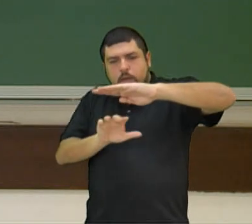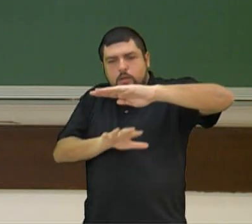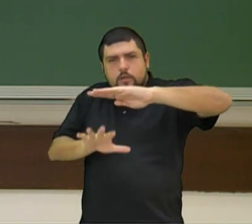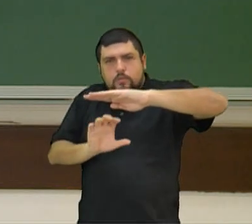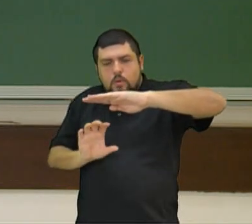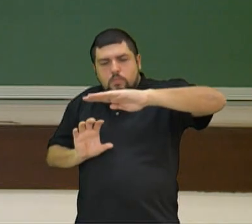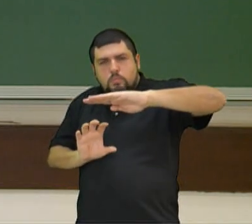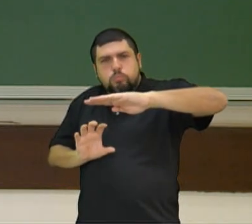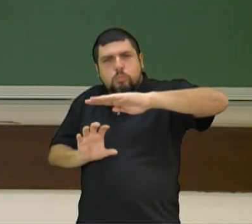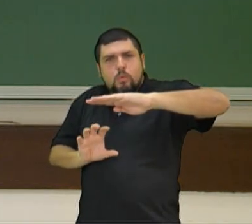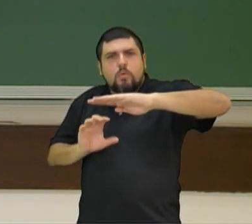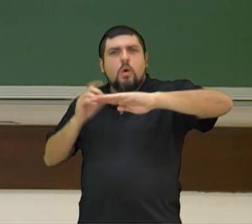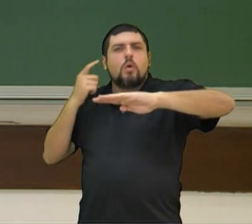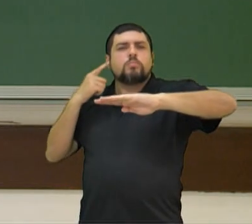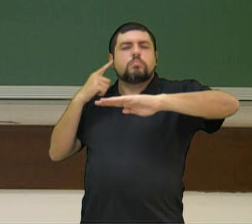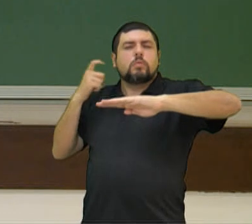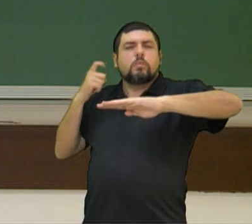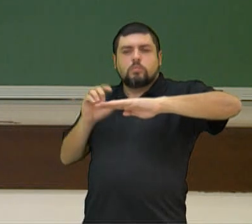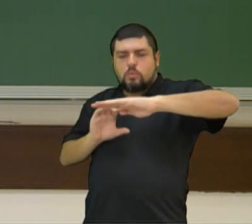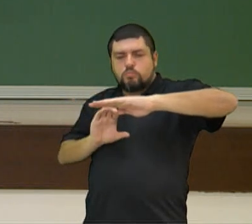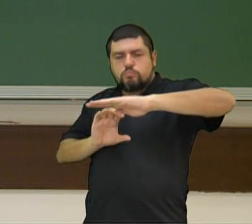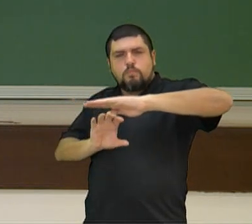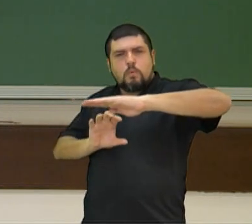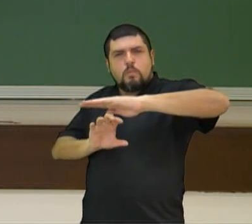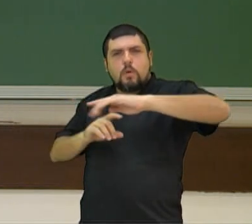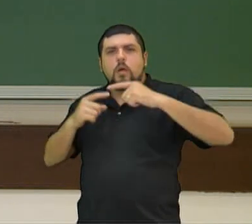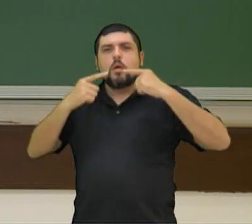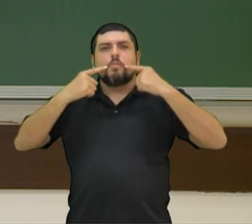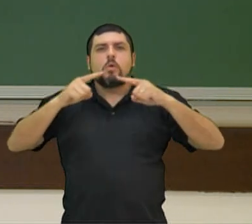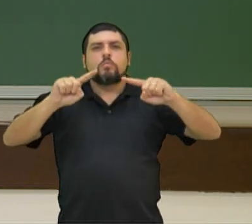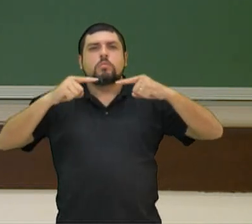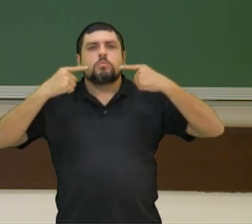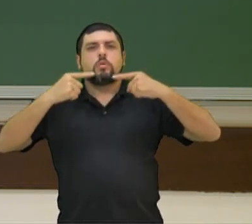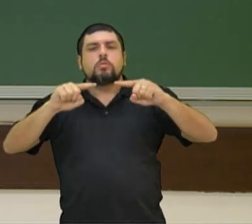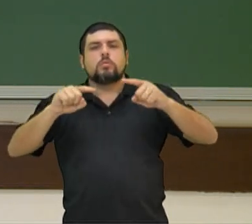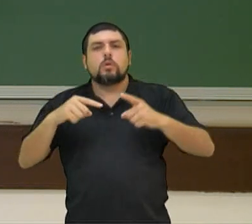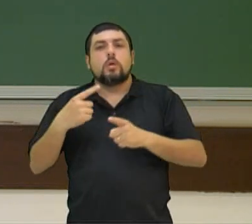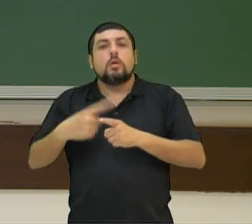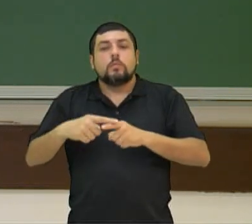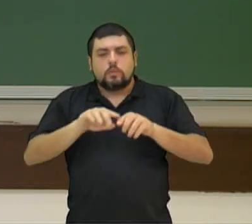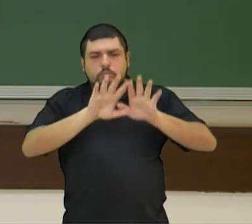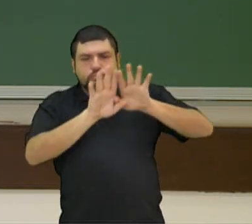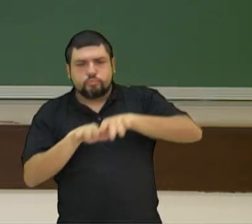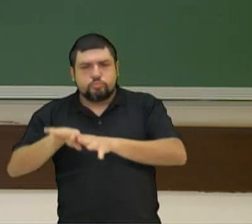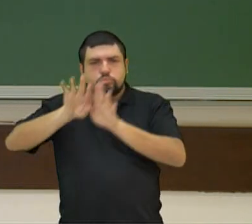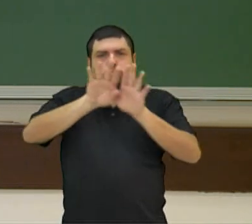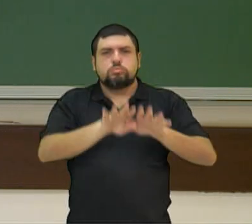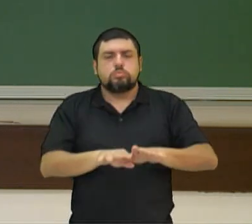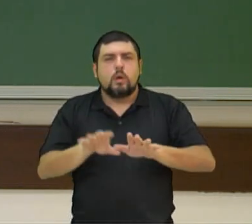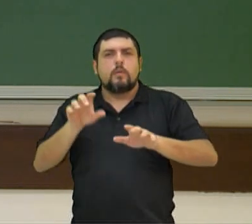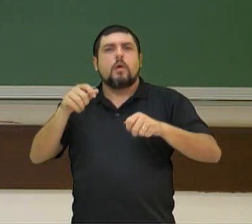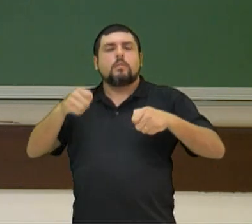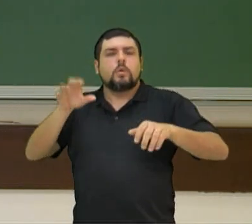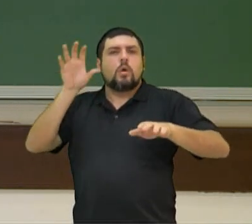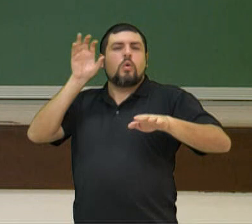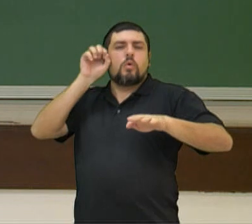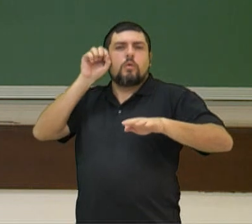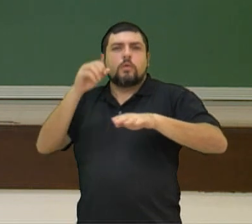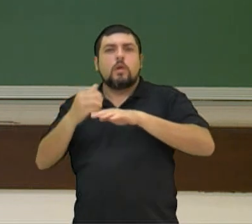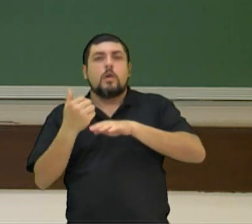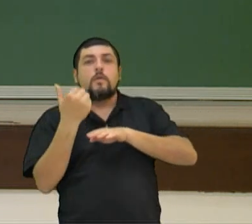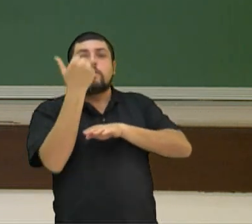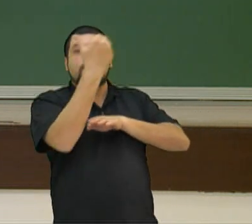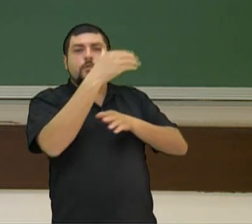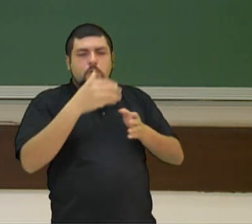As apresentações, elas são acompanhadas por música. Então, durante toda a apresentação, há uma música